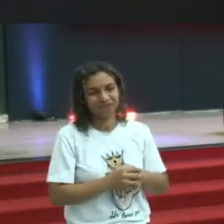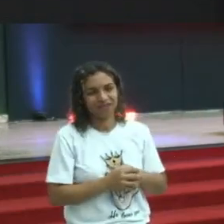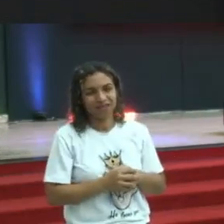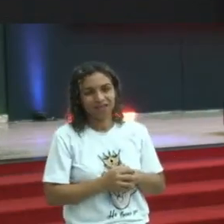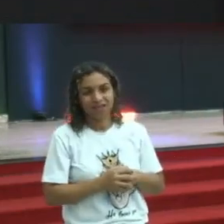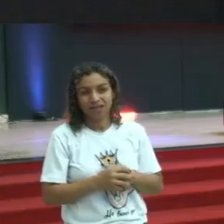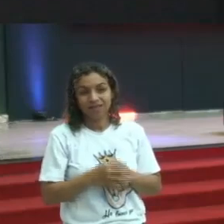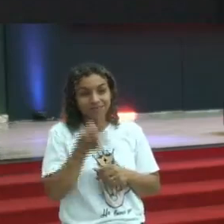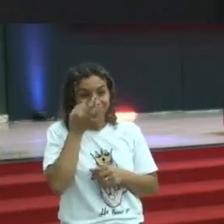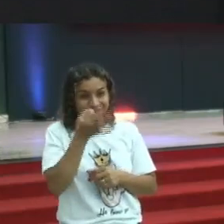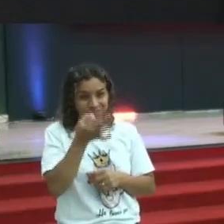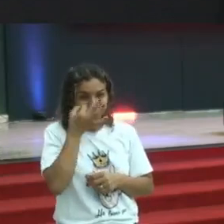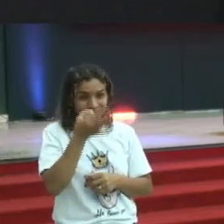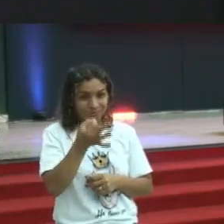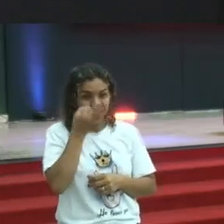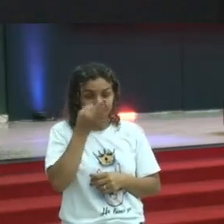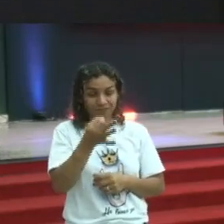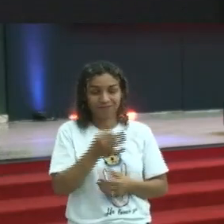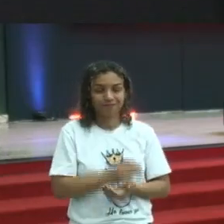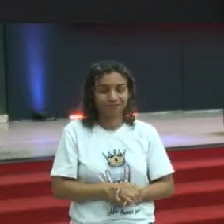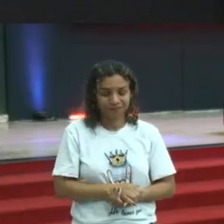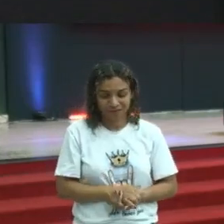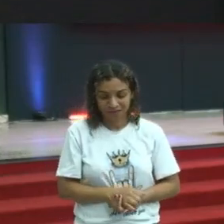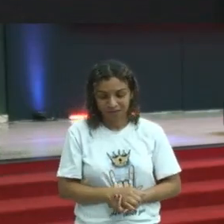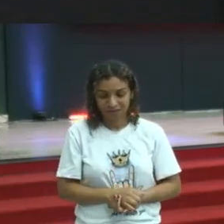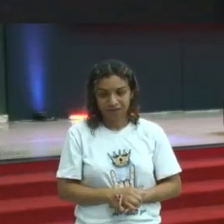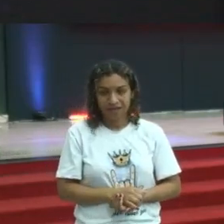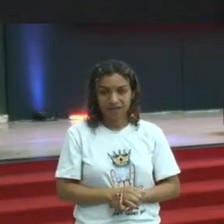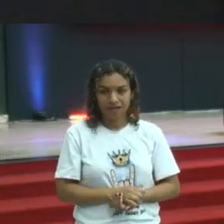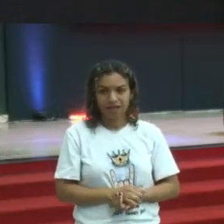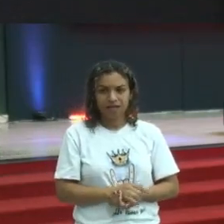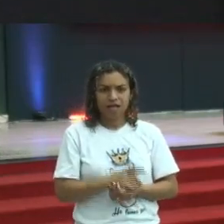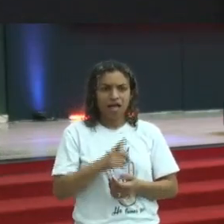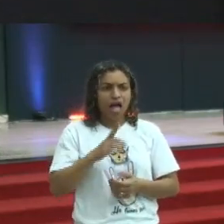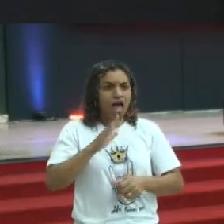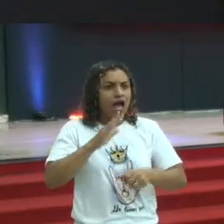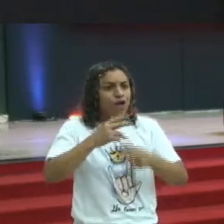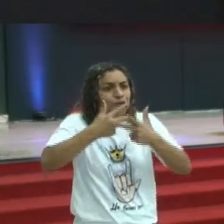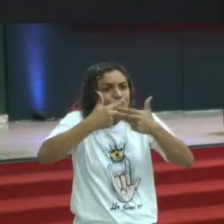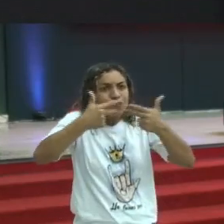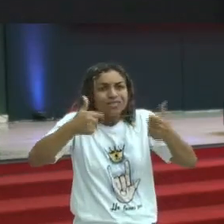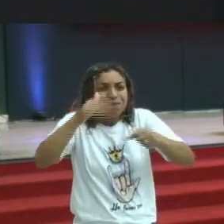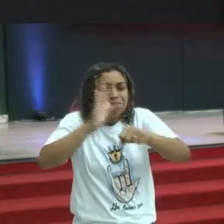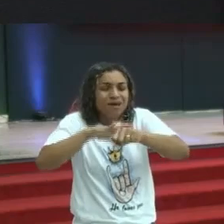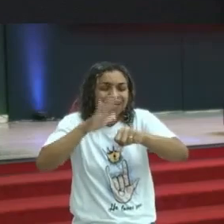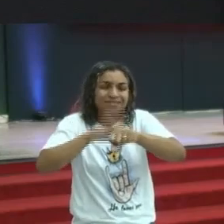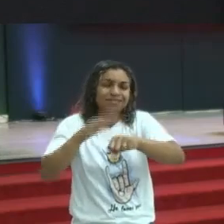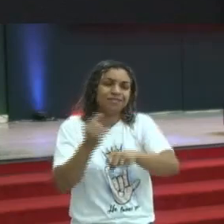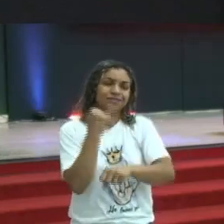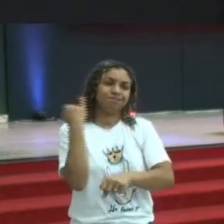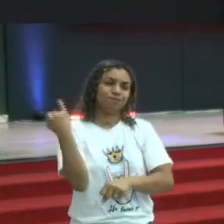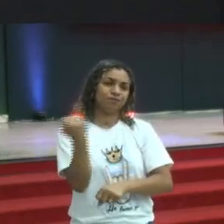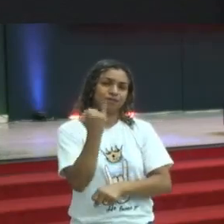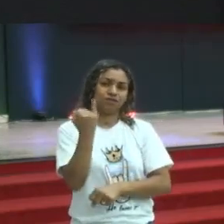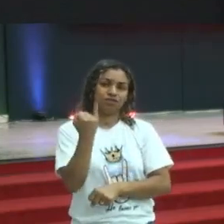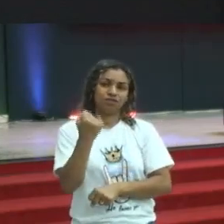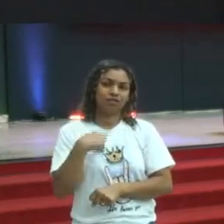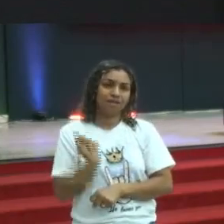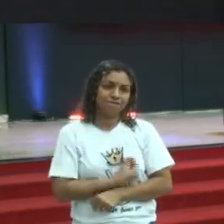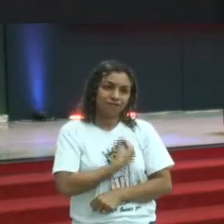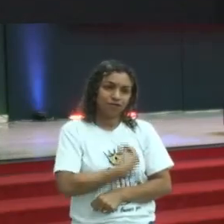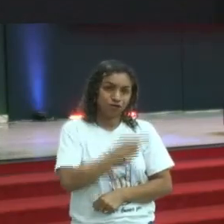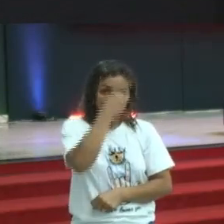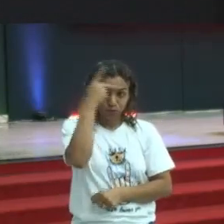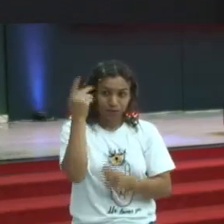Escute o que eu vou lhe dizer esta noite. A coisa mais importante na vida de um